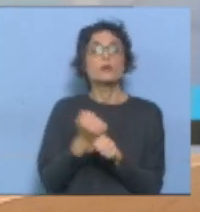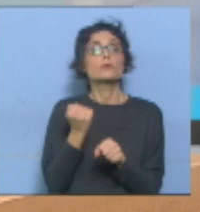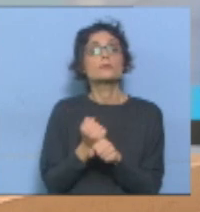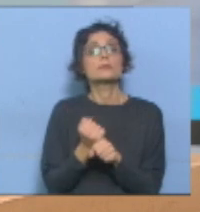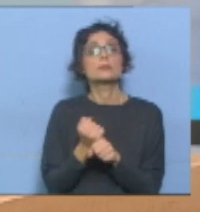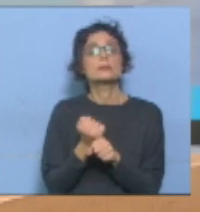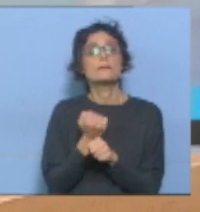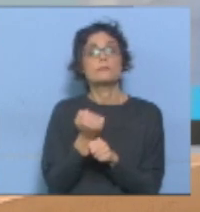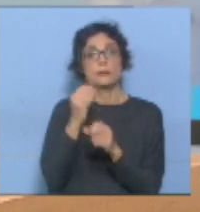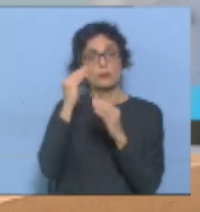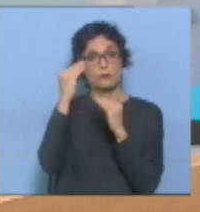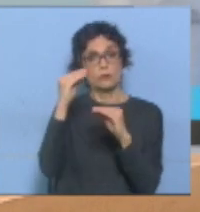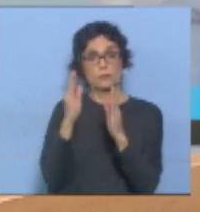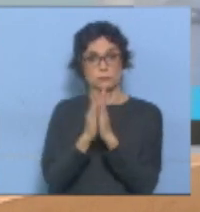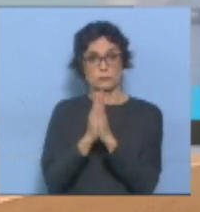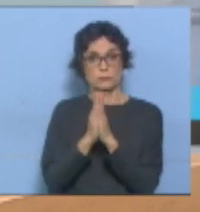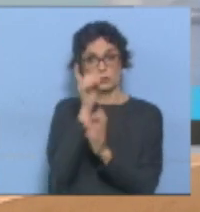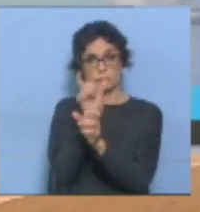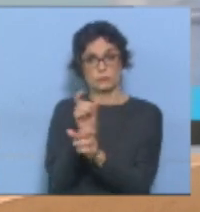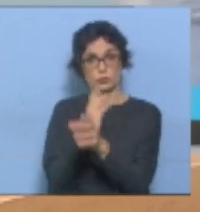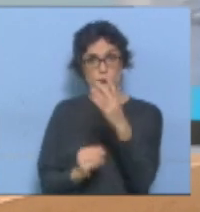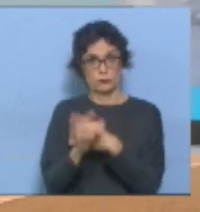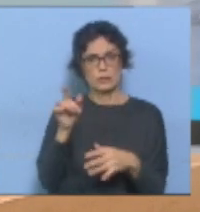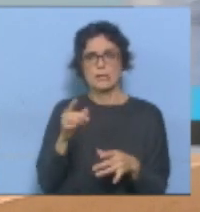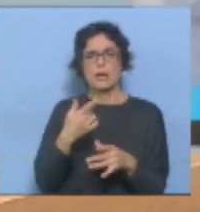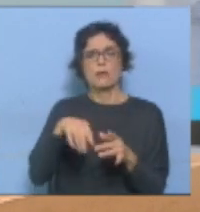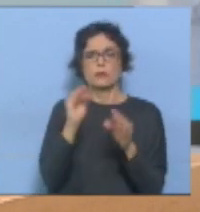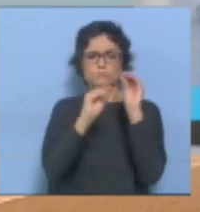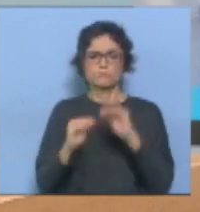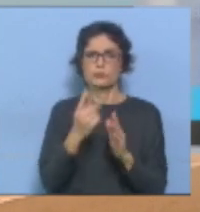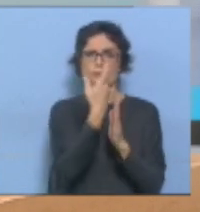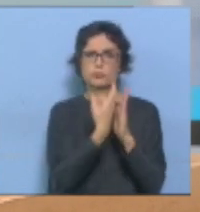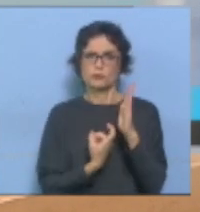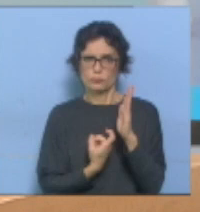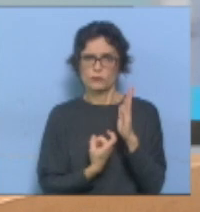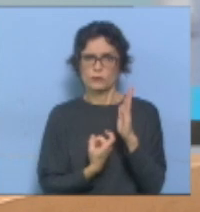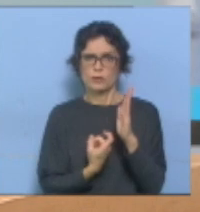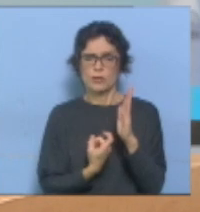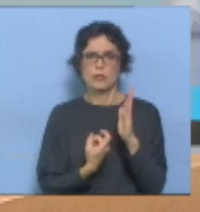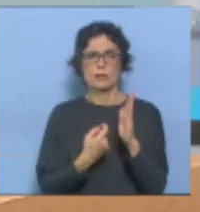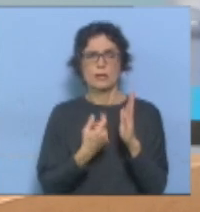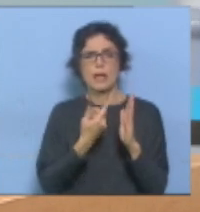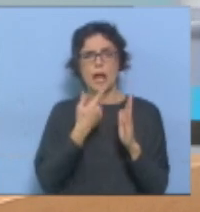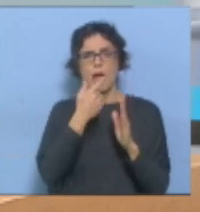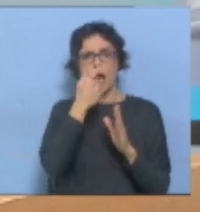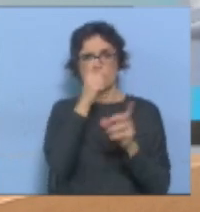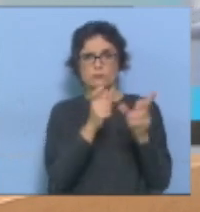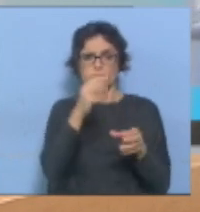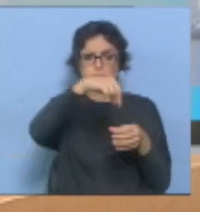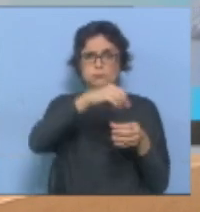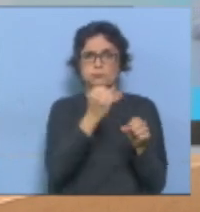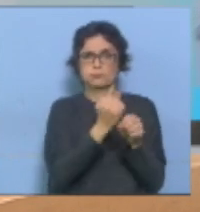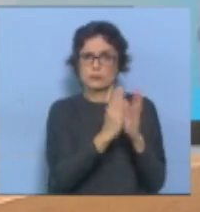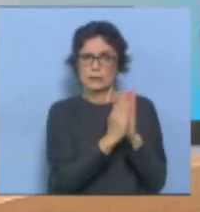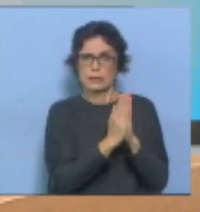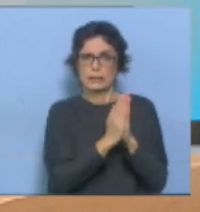Deficiência, fizemos um questionário. Não é um inquérito, não é um estudo, é um questionário simples aos priores da Diocese de Lisboa,